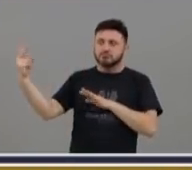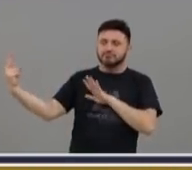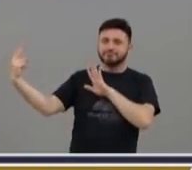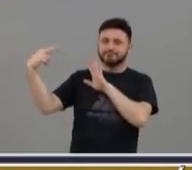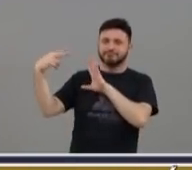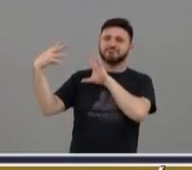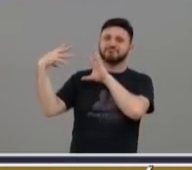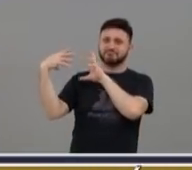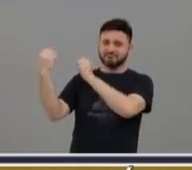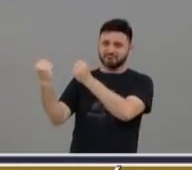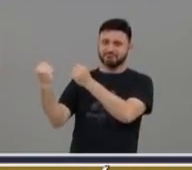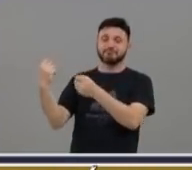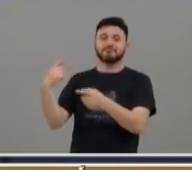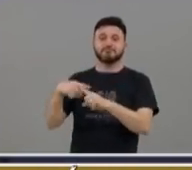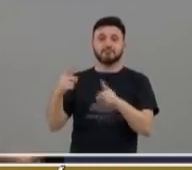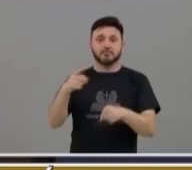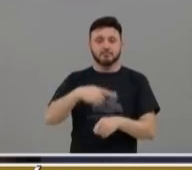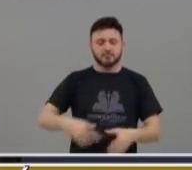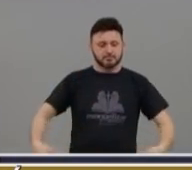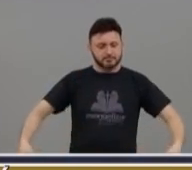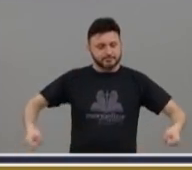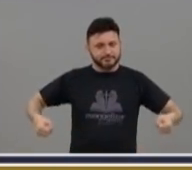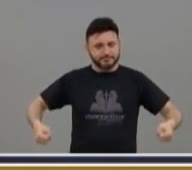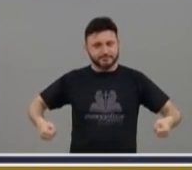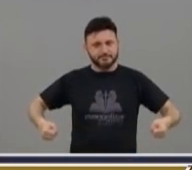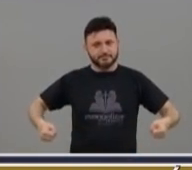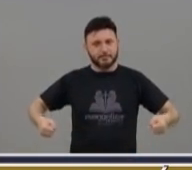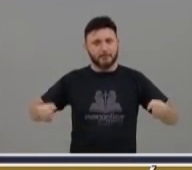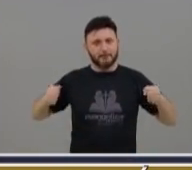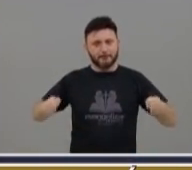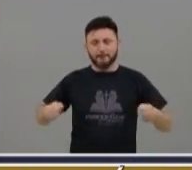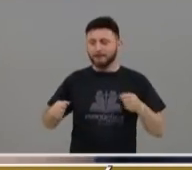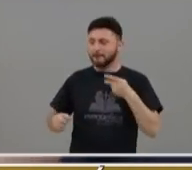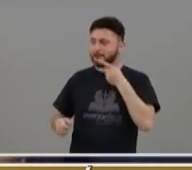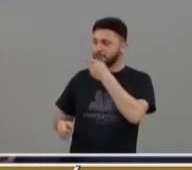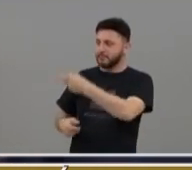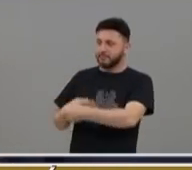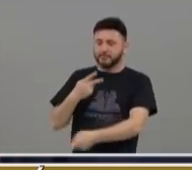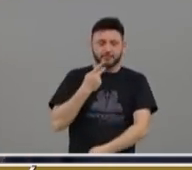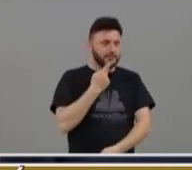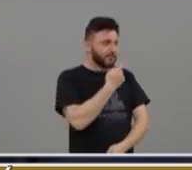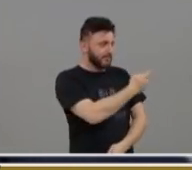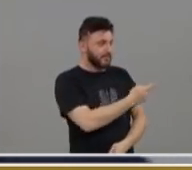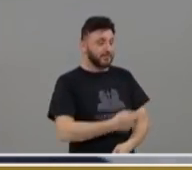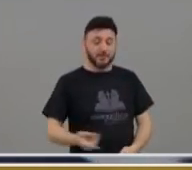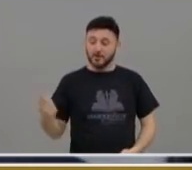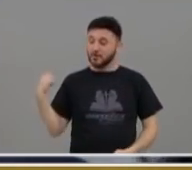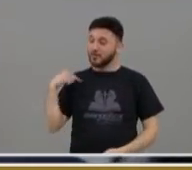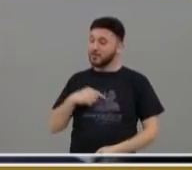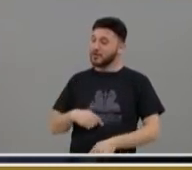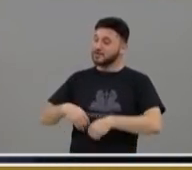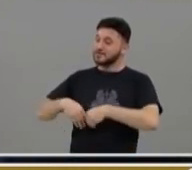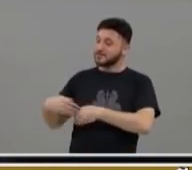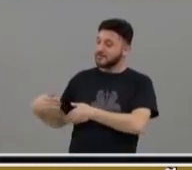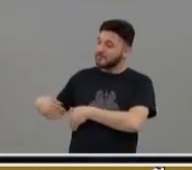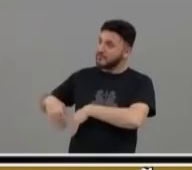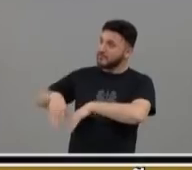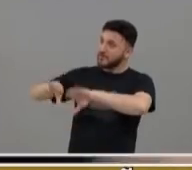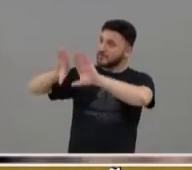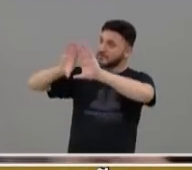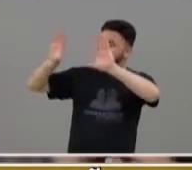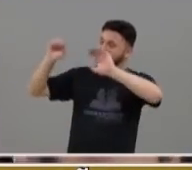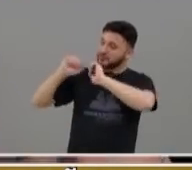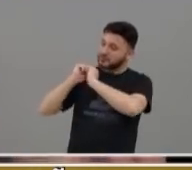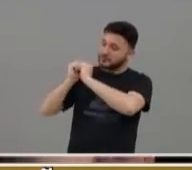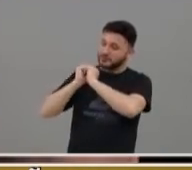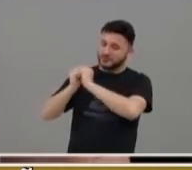aqui, segurando na mão dessa pessoa, diga para ela: nós vamos para o céu junto, criatura. Nós